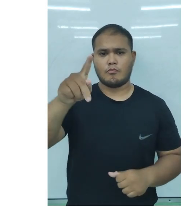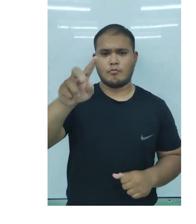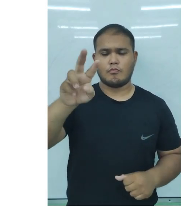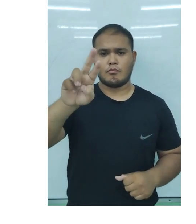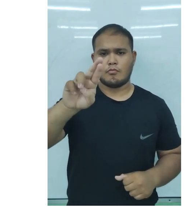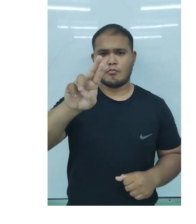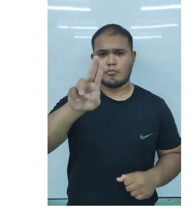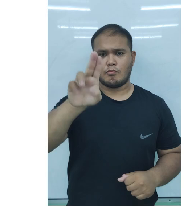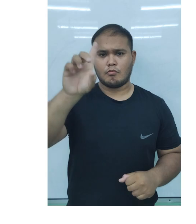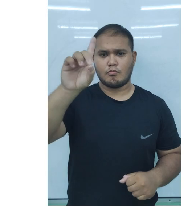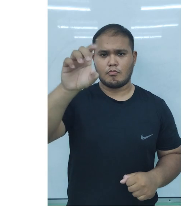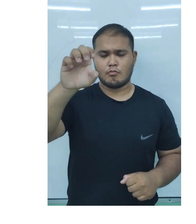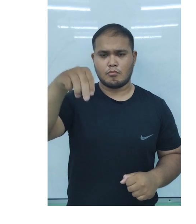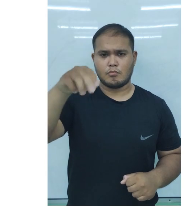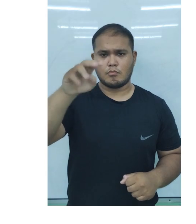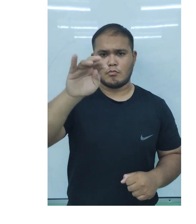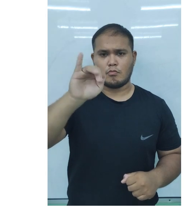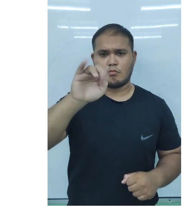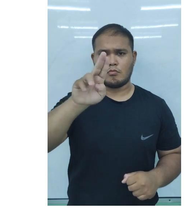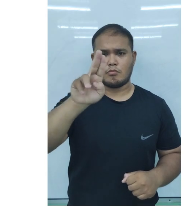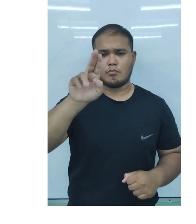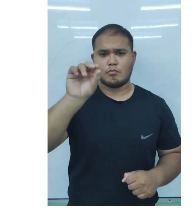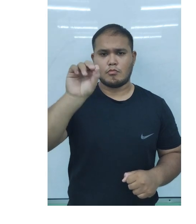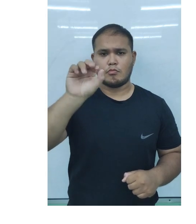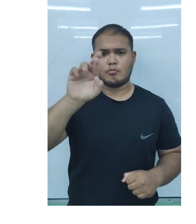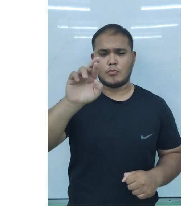Então, aqui no singular, no nominativo e no